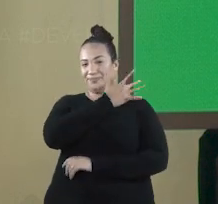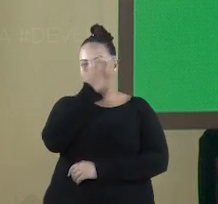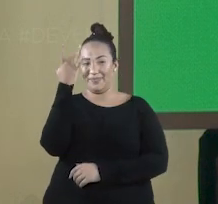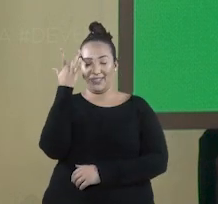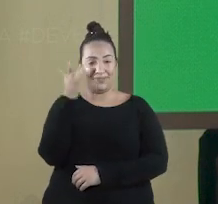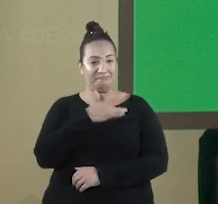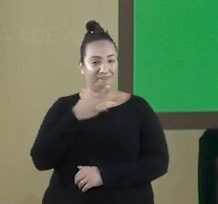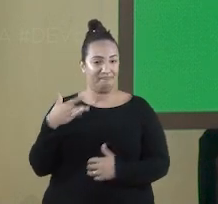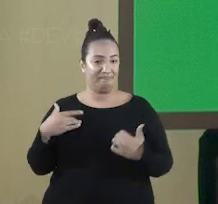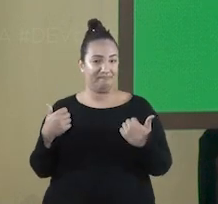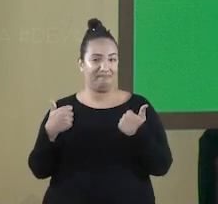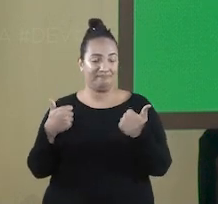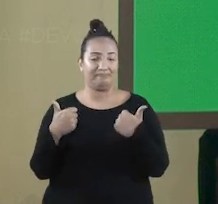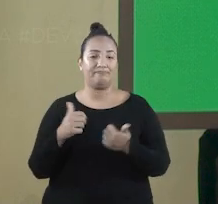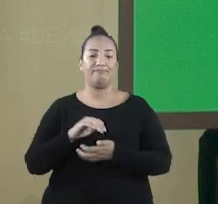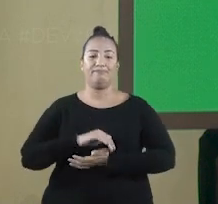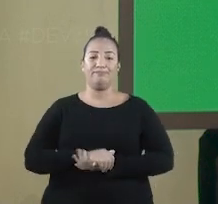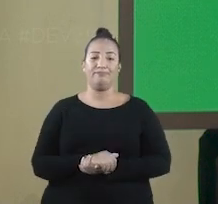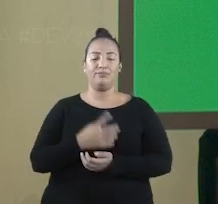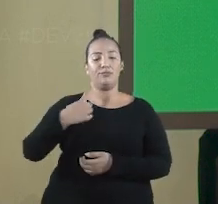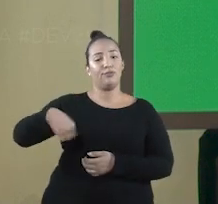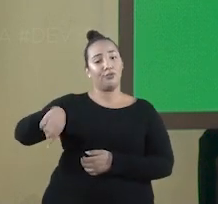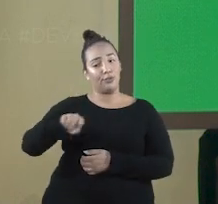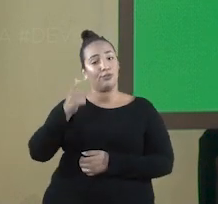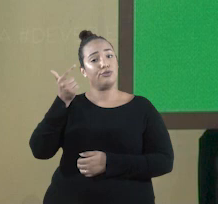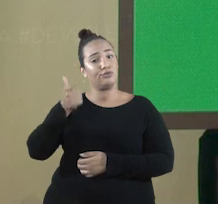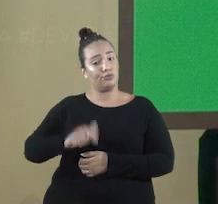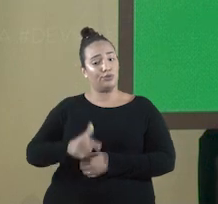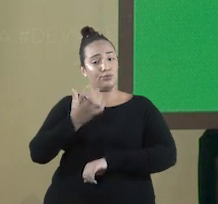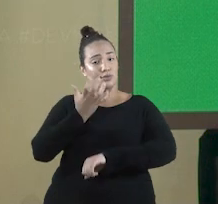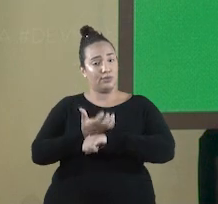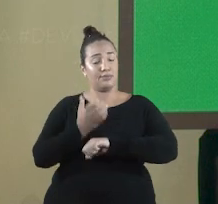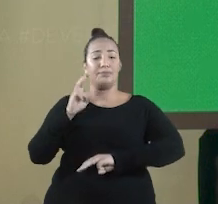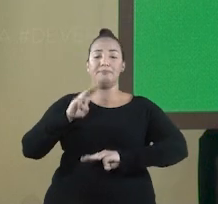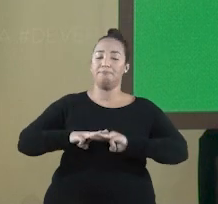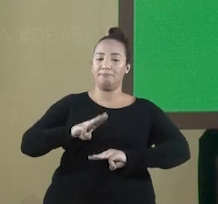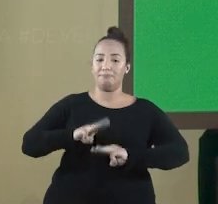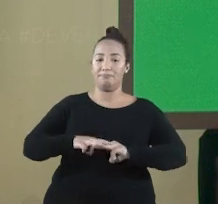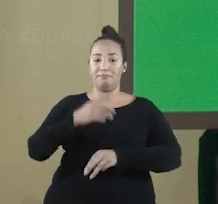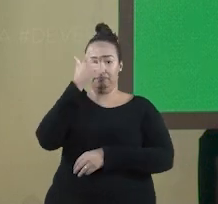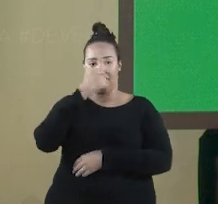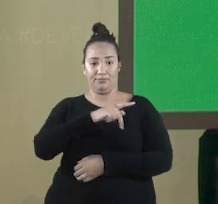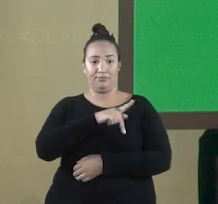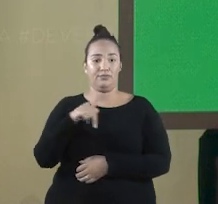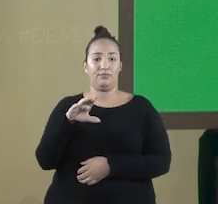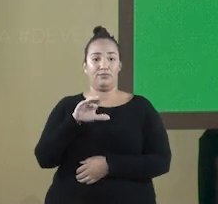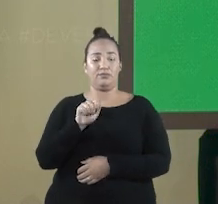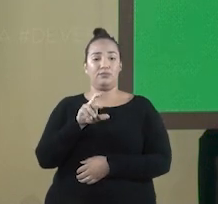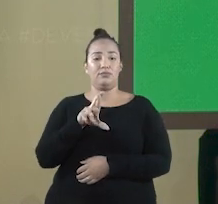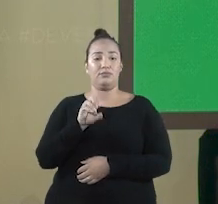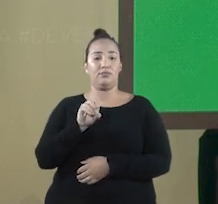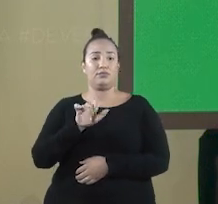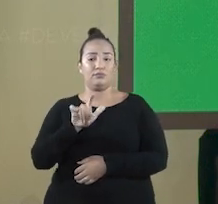Olá, pessoal! Como vocês estão? Estamos novamente com a nossa aula de matemática. Eu sou a